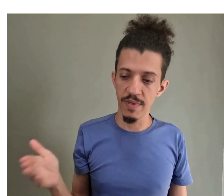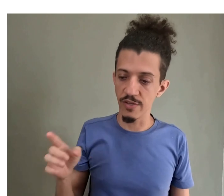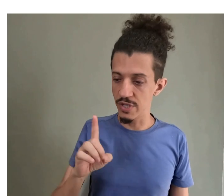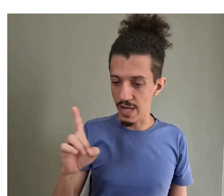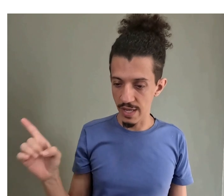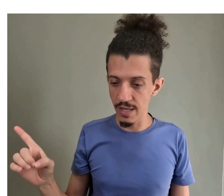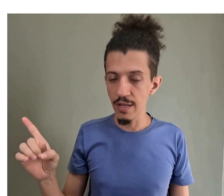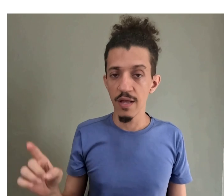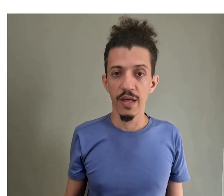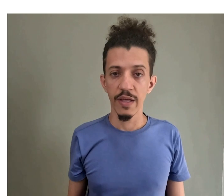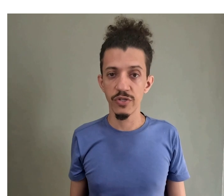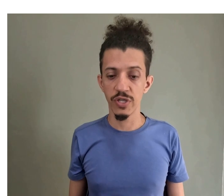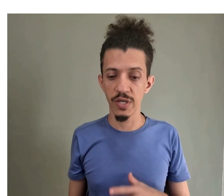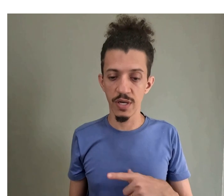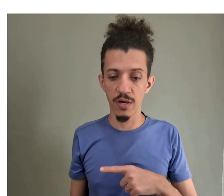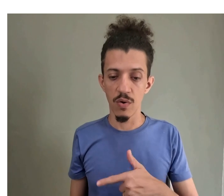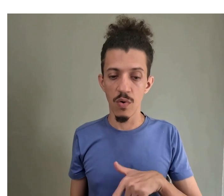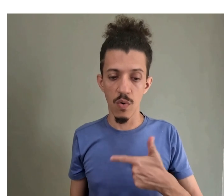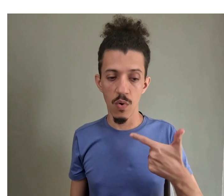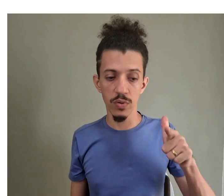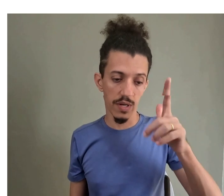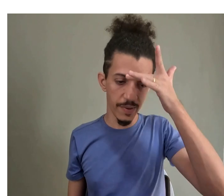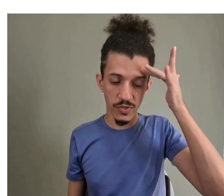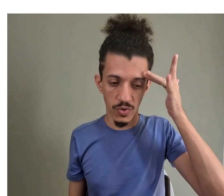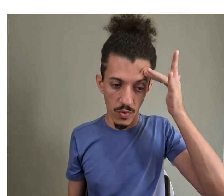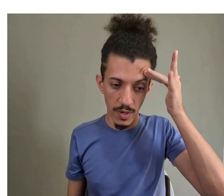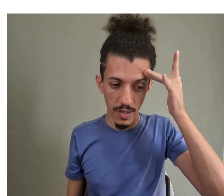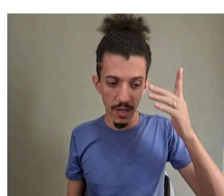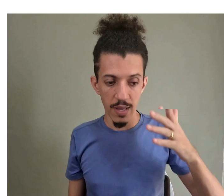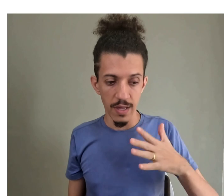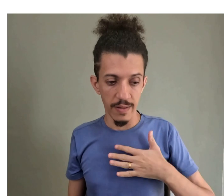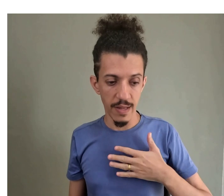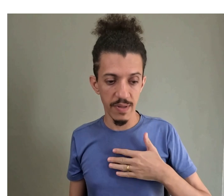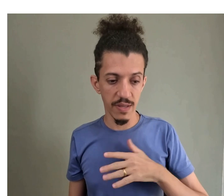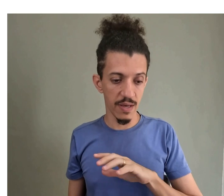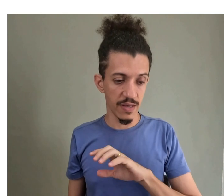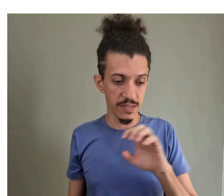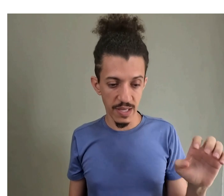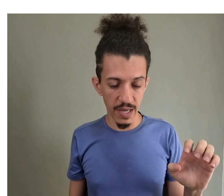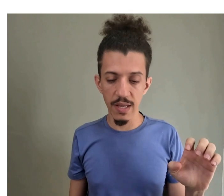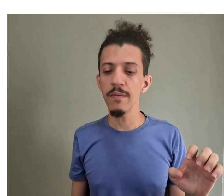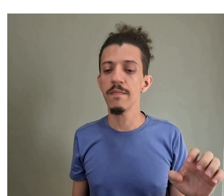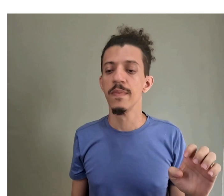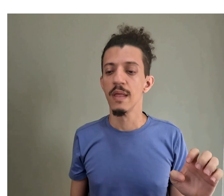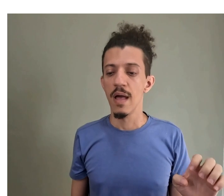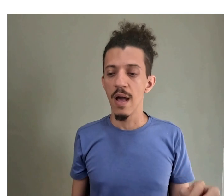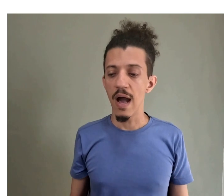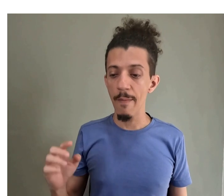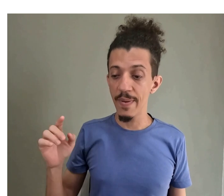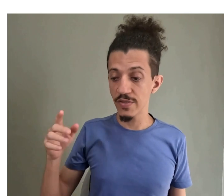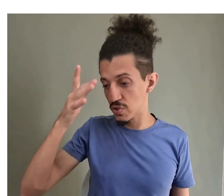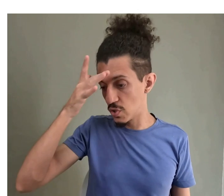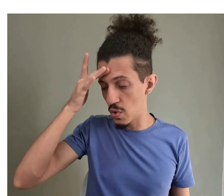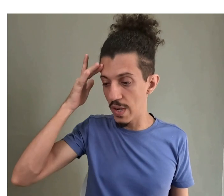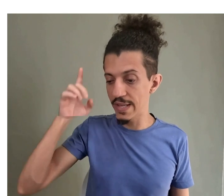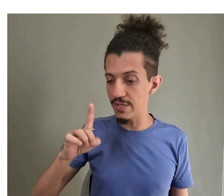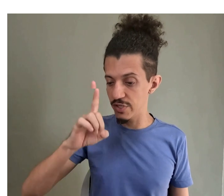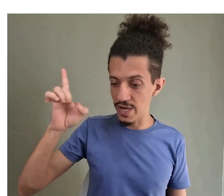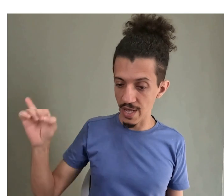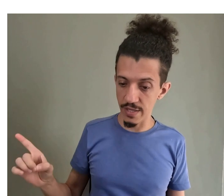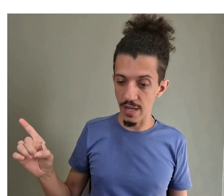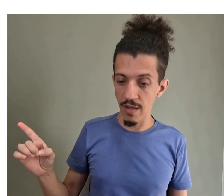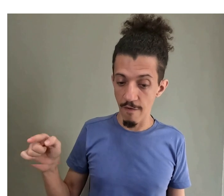na minha direita e tinha outra pessoa na minha esquerda. a pessoa